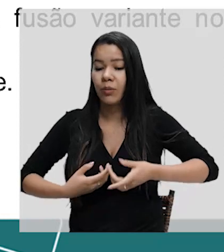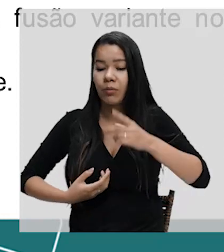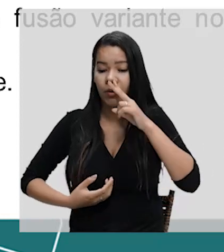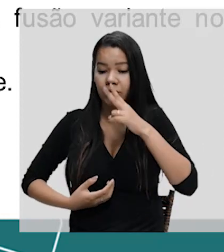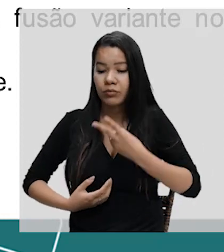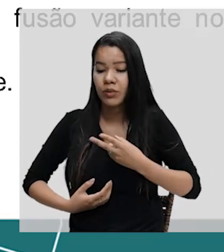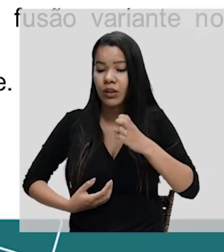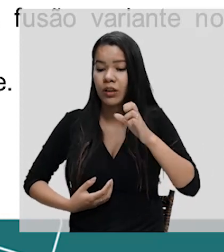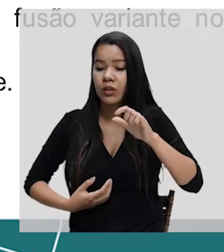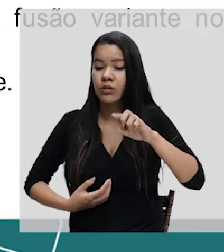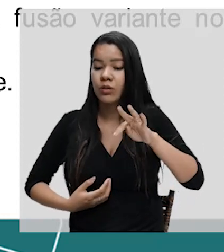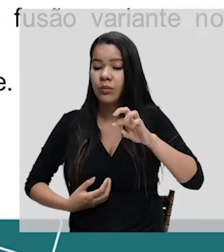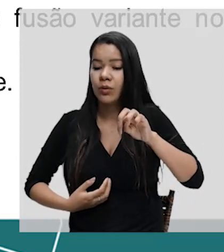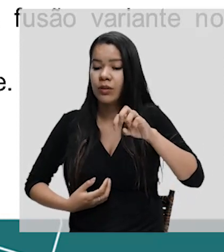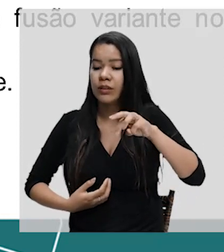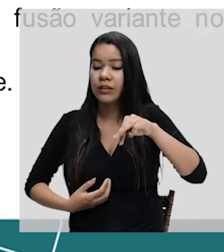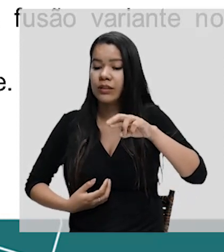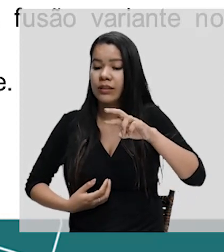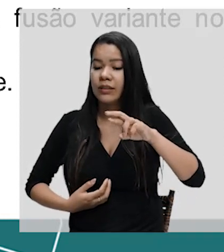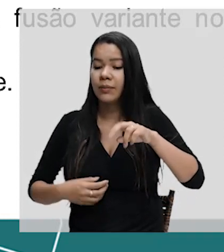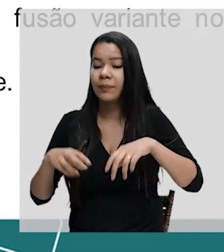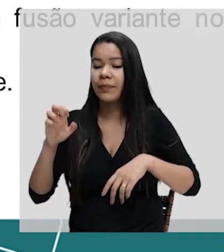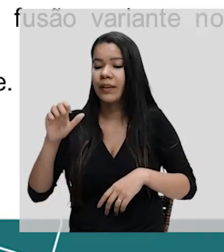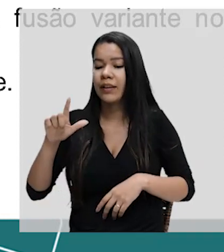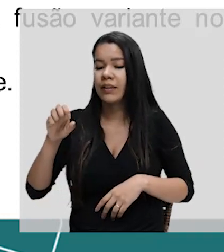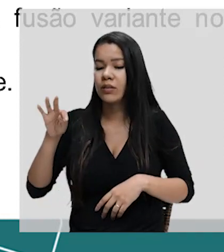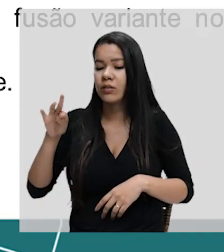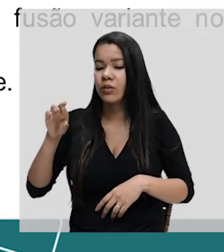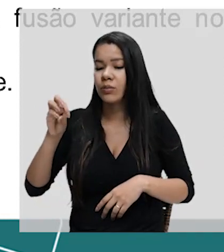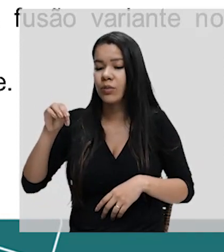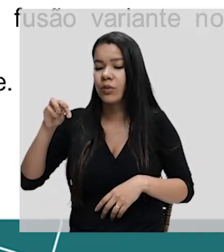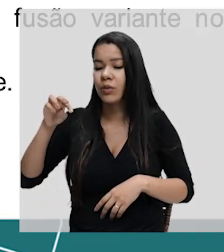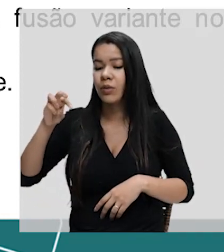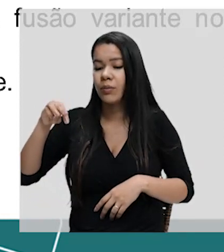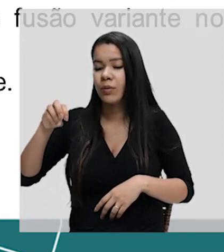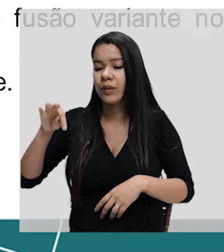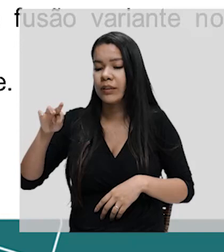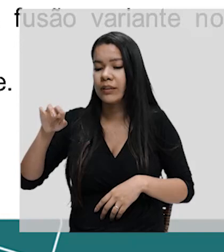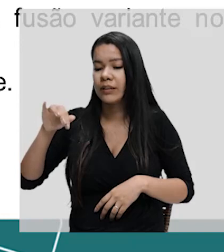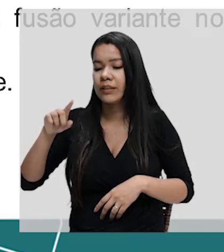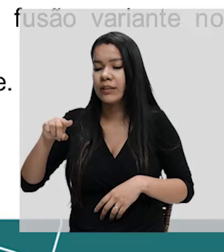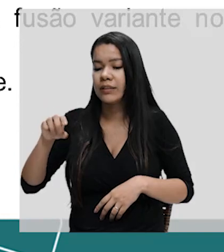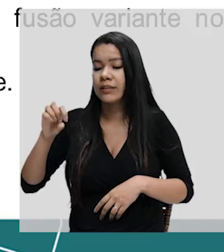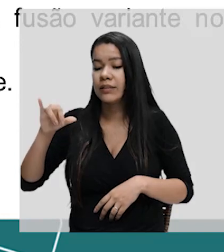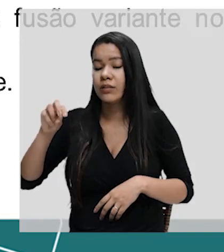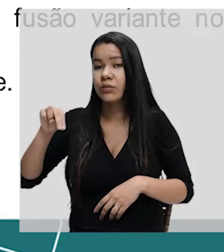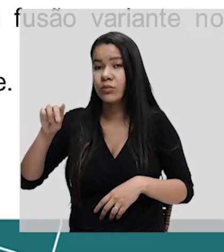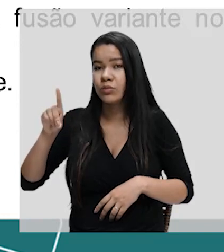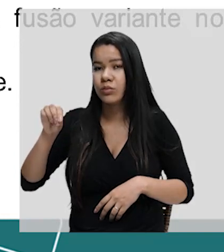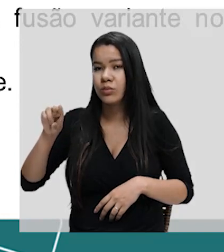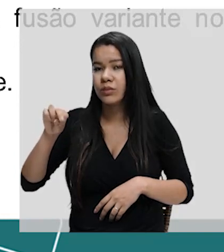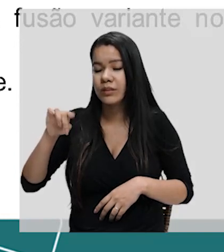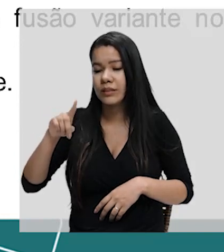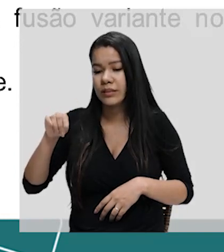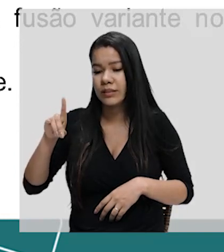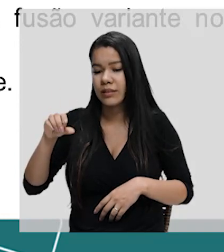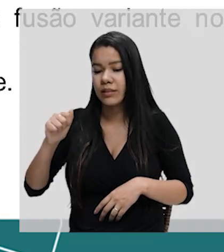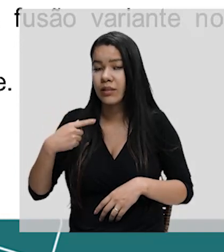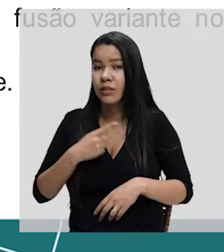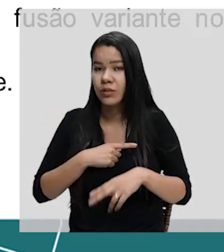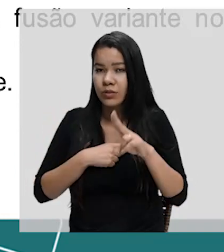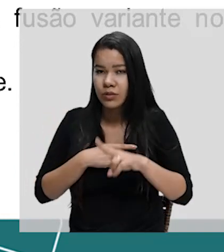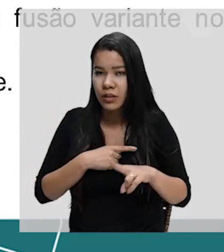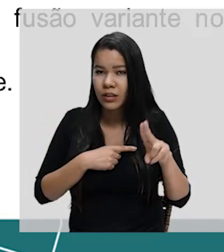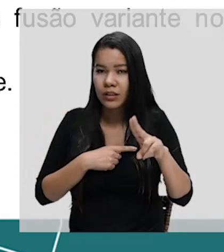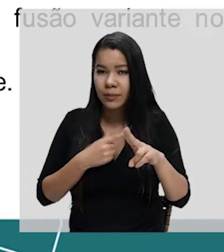Então é o seguinte, vamos pegar o mesmo exemplo que nós estamos falando desde o início da aula. Tem ali um condutor, pode ser uma espira, e